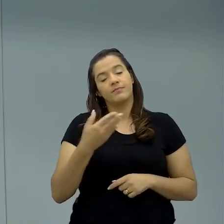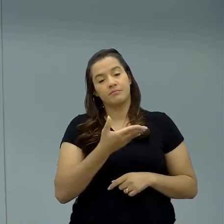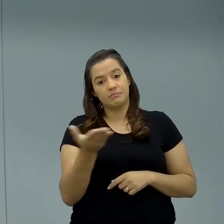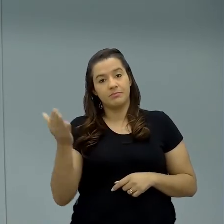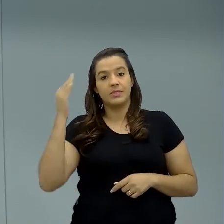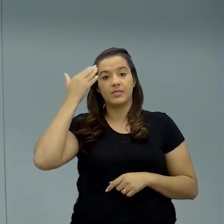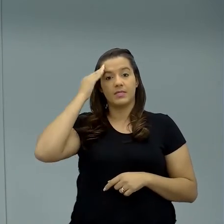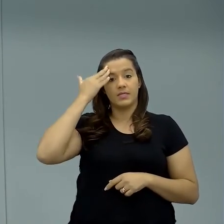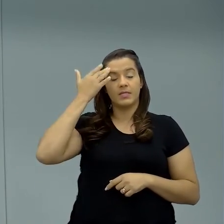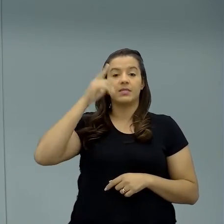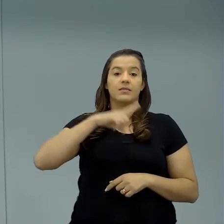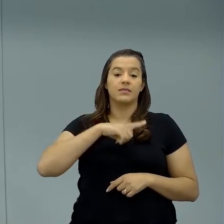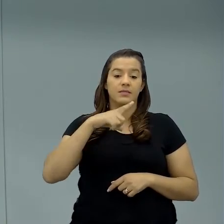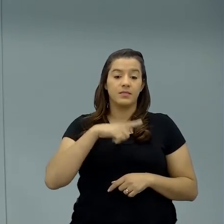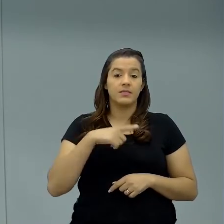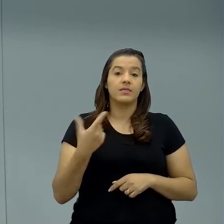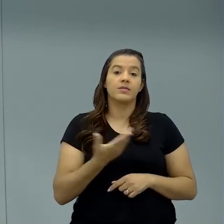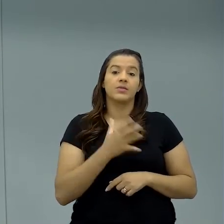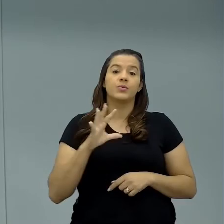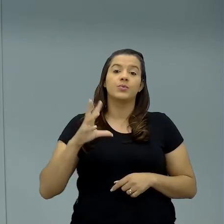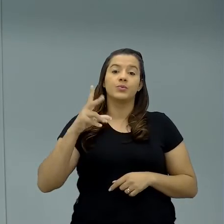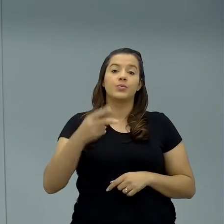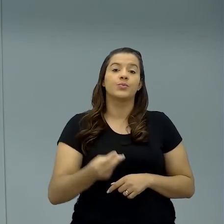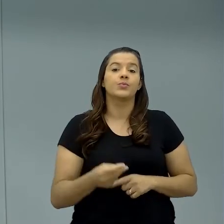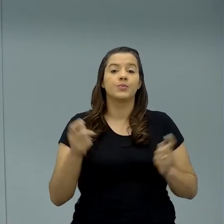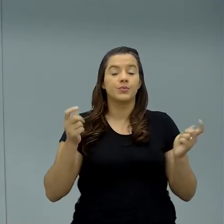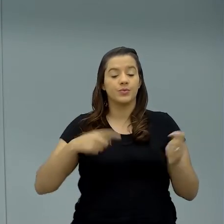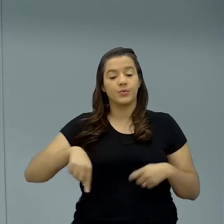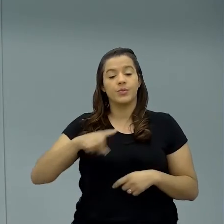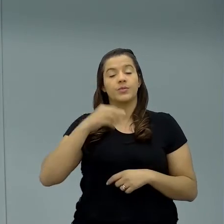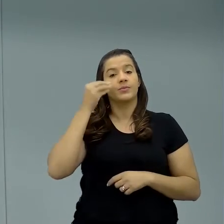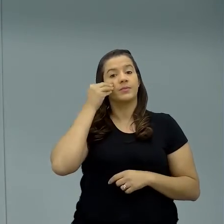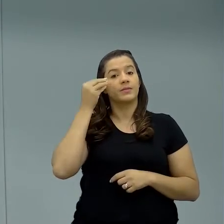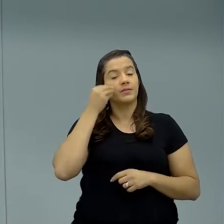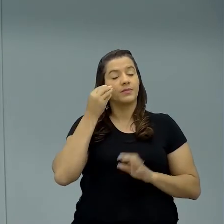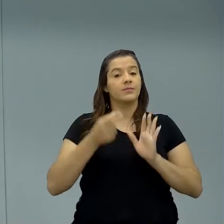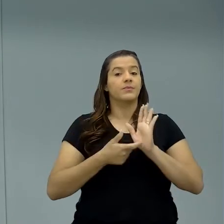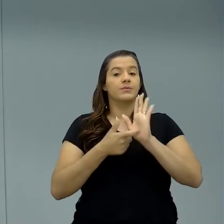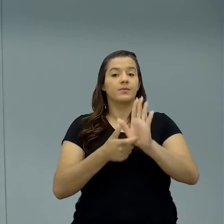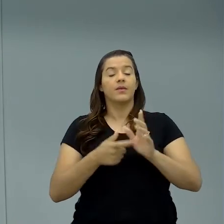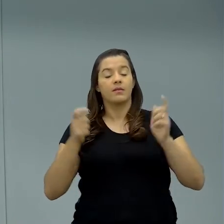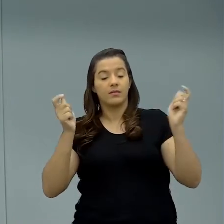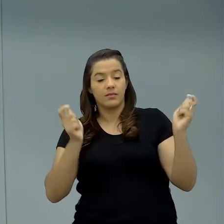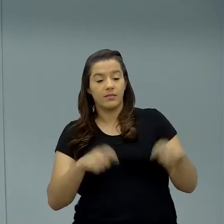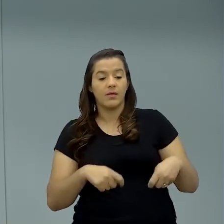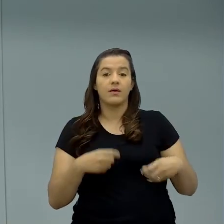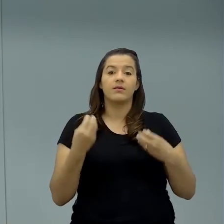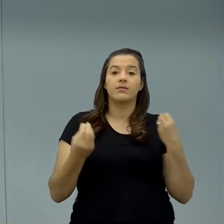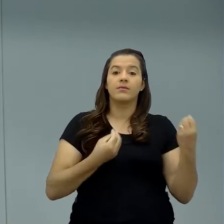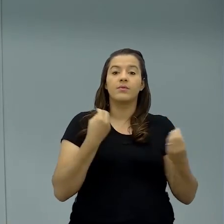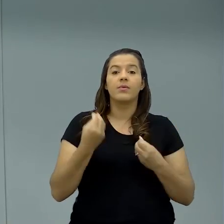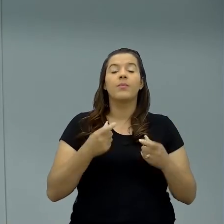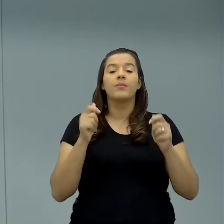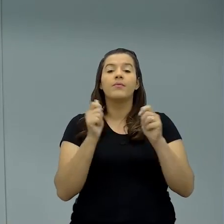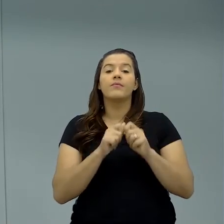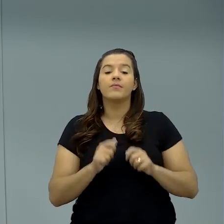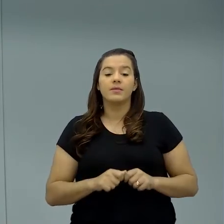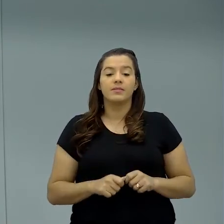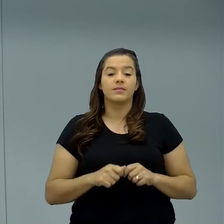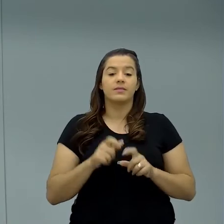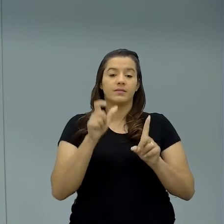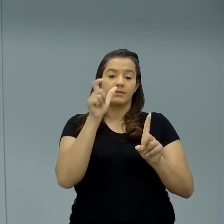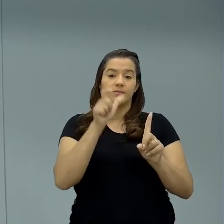todos os aspectos aí, pelo menos uma grande parte, a gente está tentando passar para vocês, do que seria possível, como construir essa